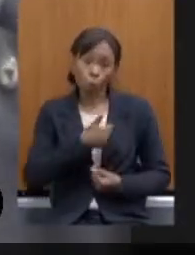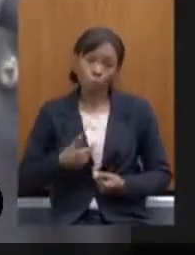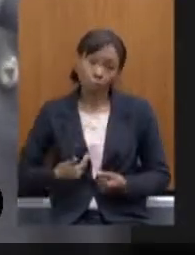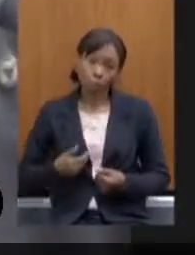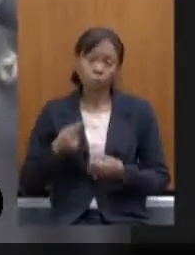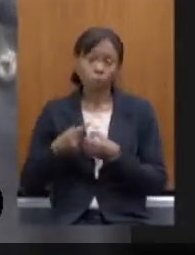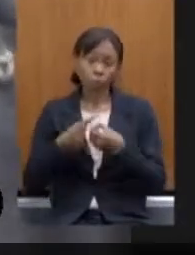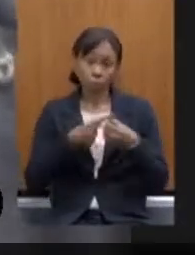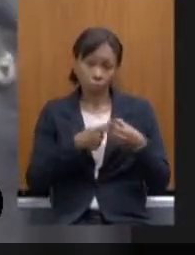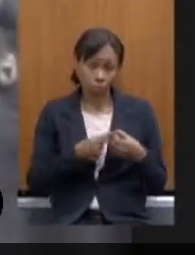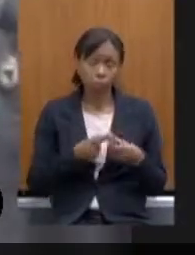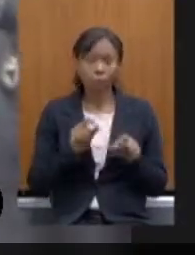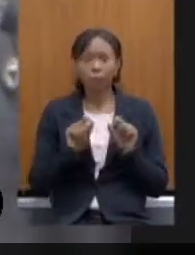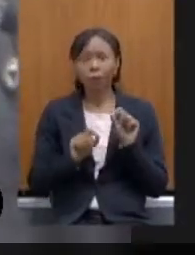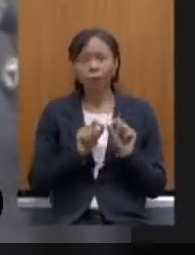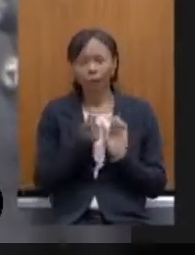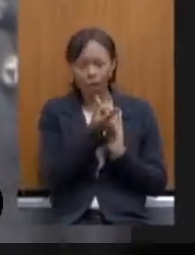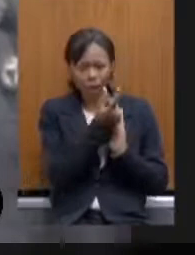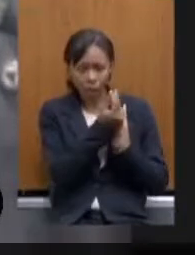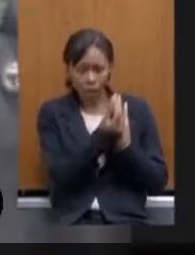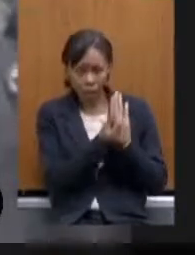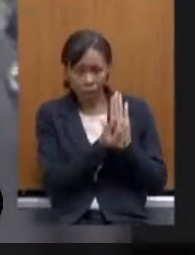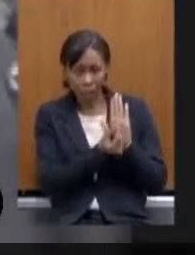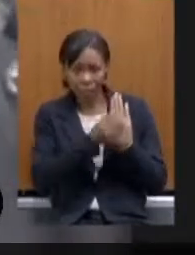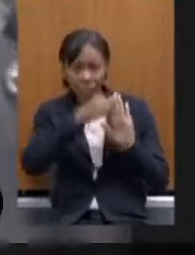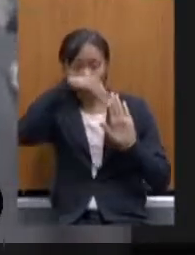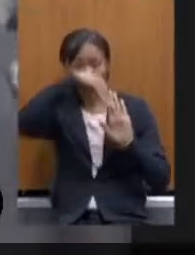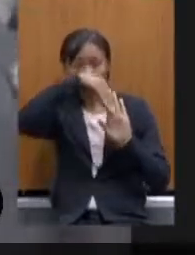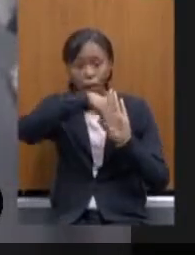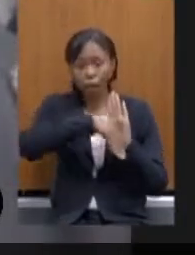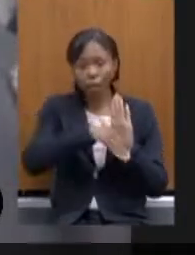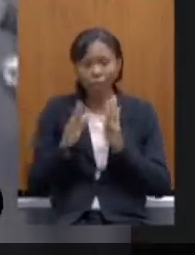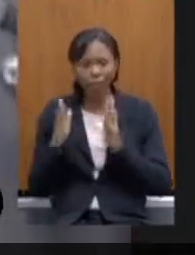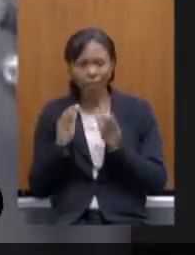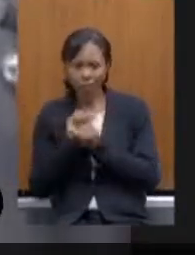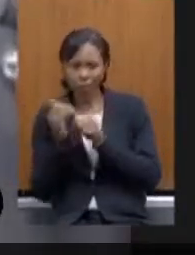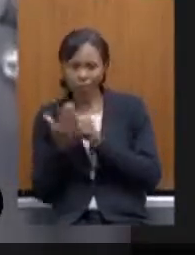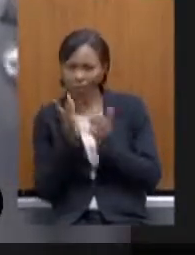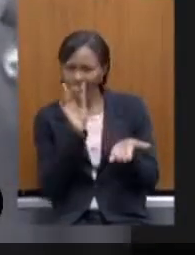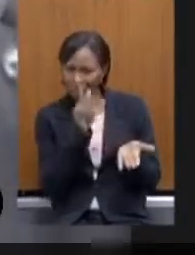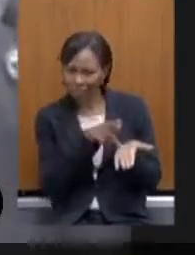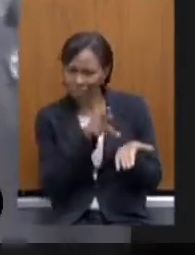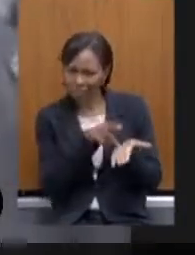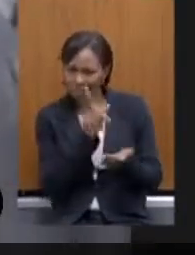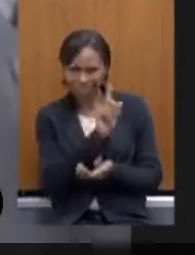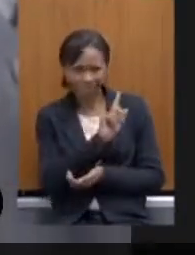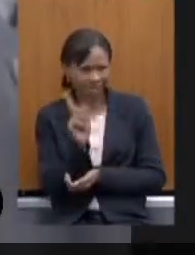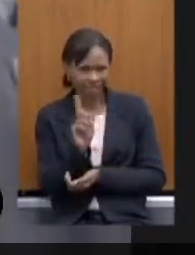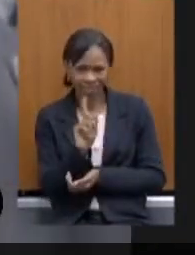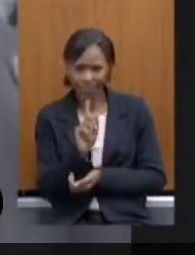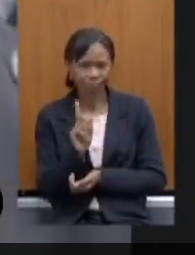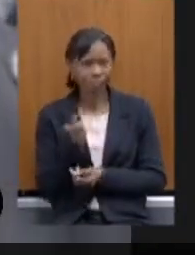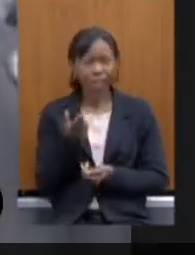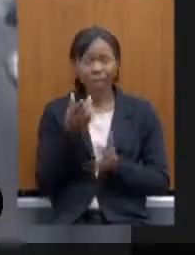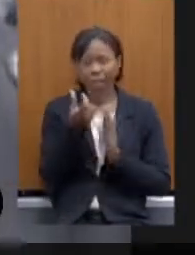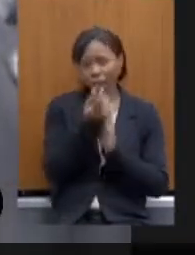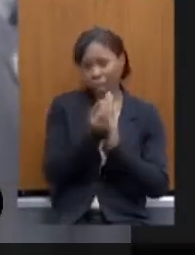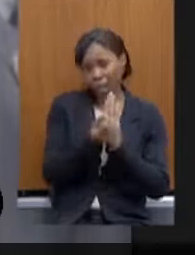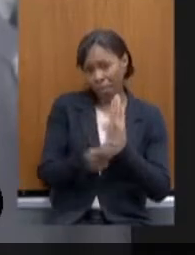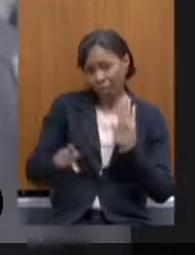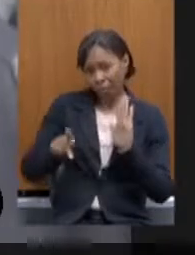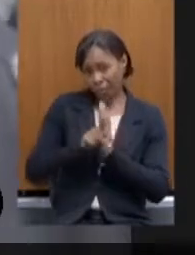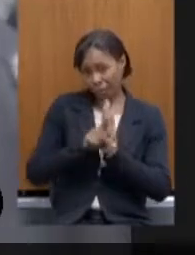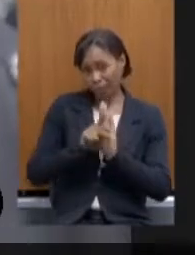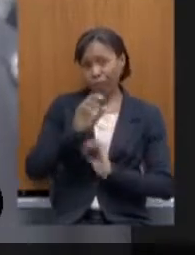as conhecidos que a receita caiu na época que poderia isso não é verdade a receita do estado ela vai tentar